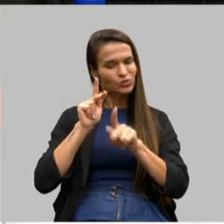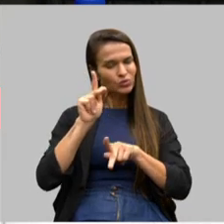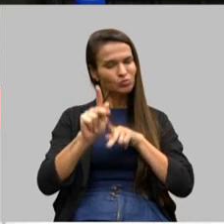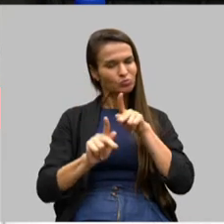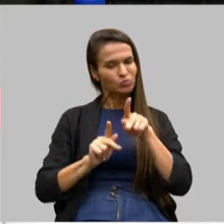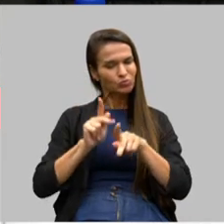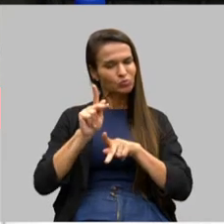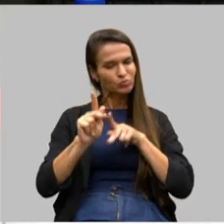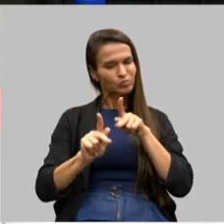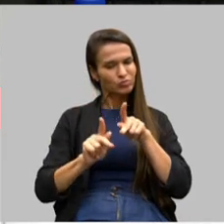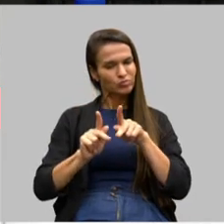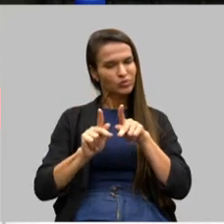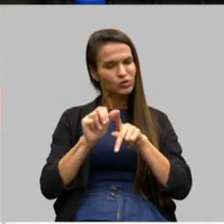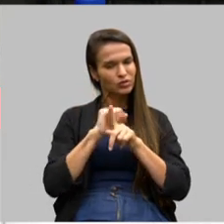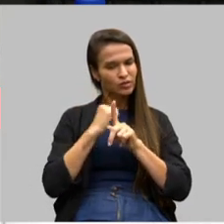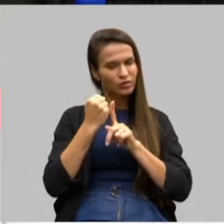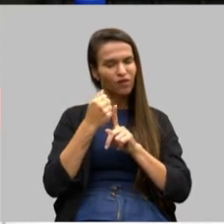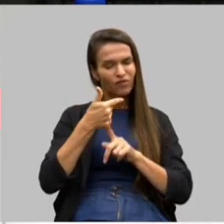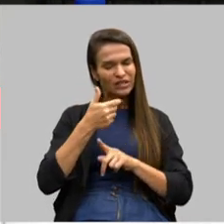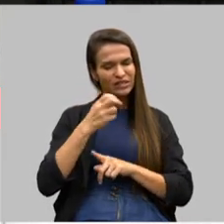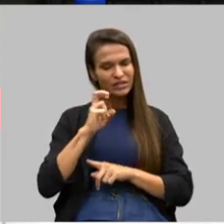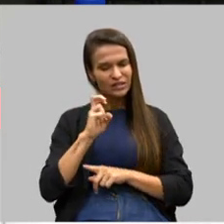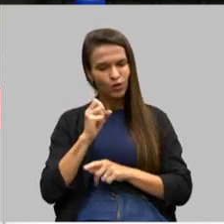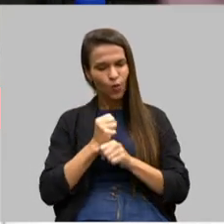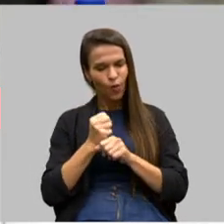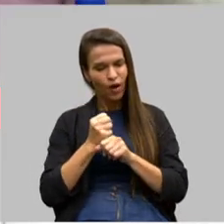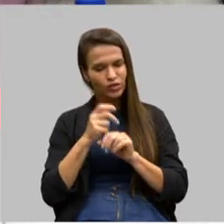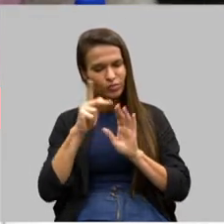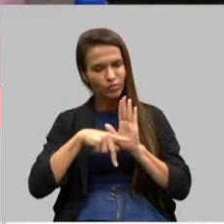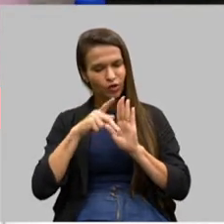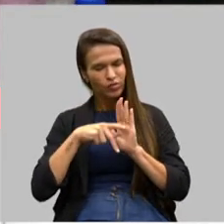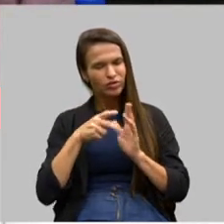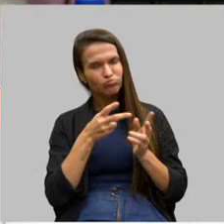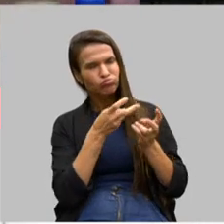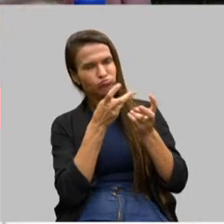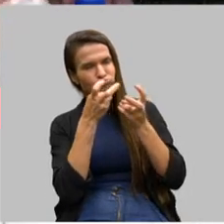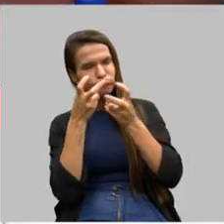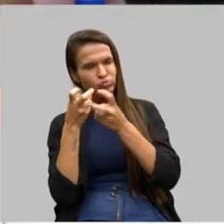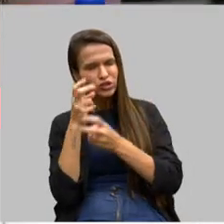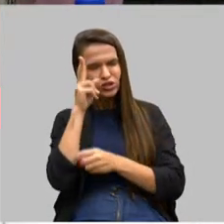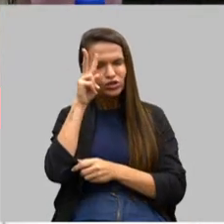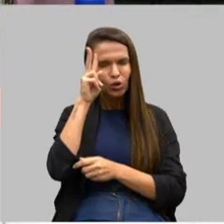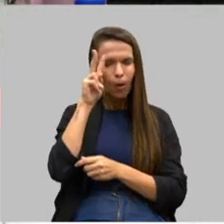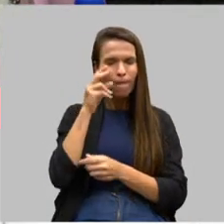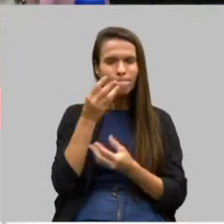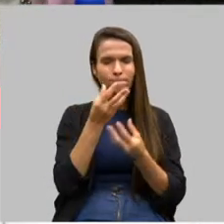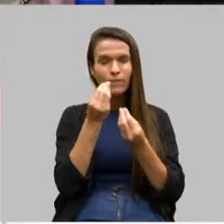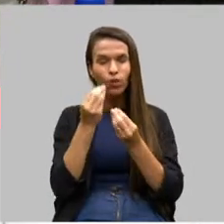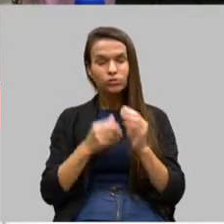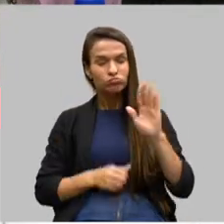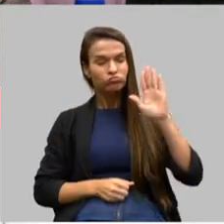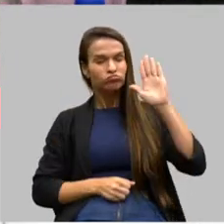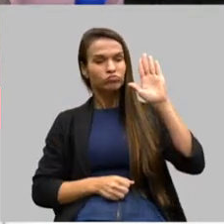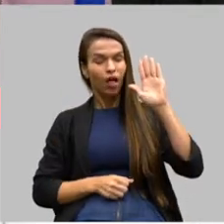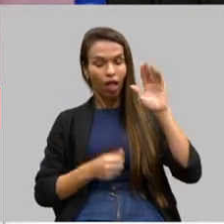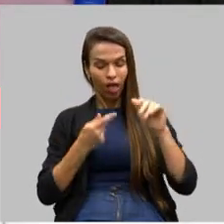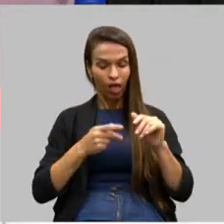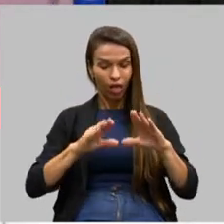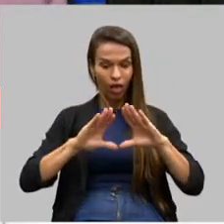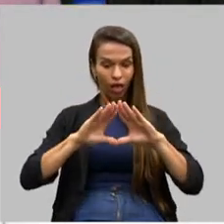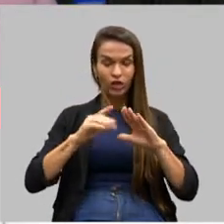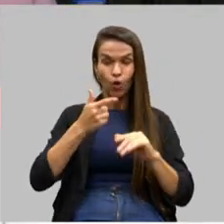Digo que 25 anos de projeto, eu já ouvi muitas histórias, muitas promessas dessa casa e de